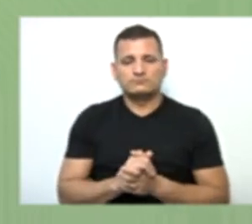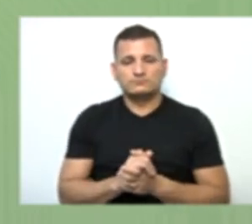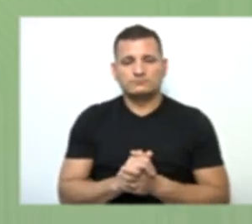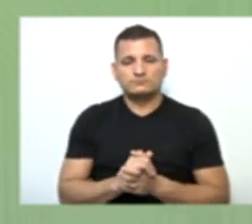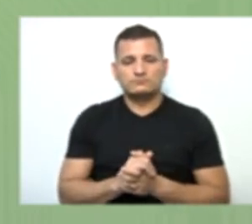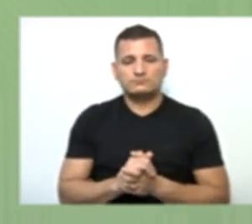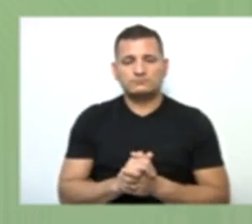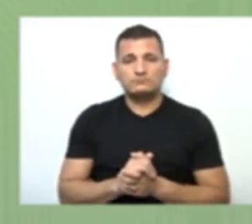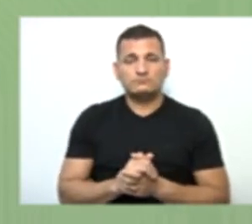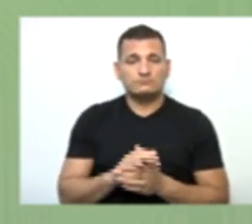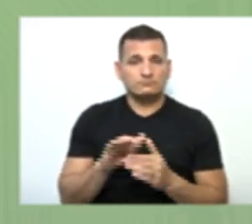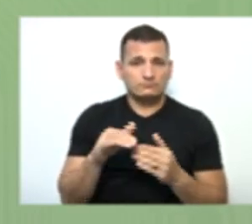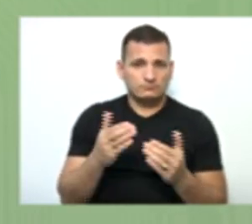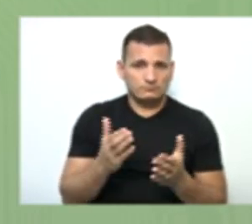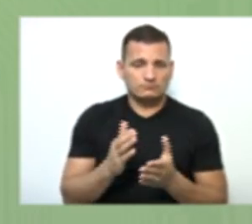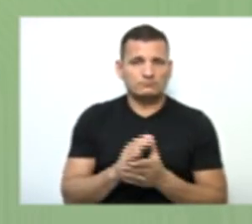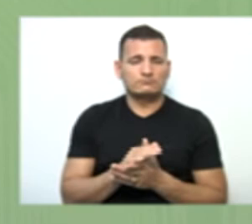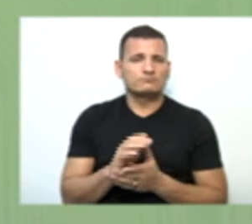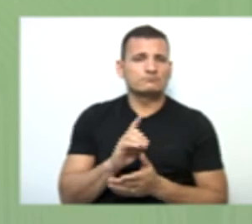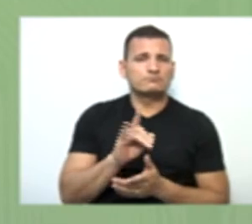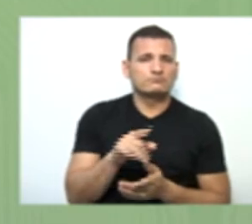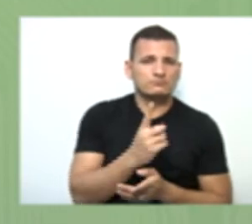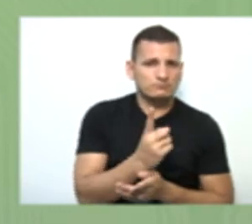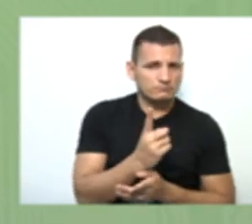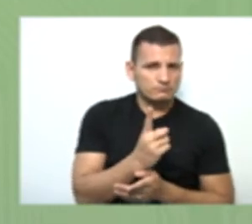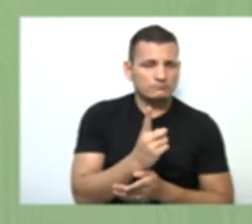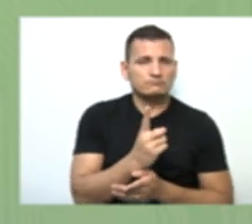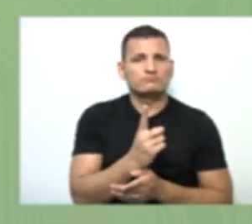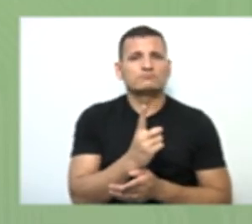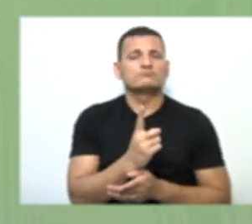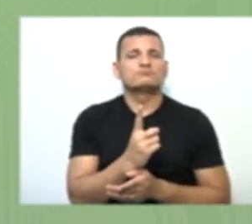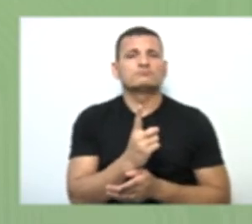os fatos que aconteceram no dia 1º devem ser